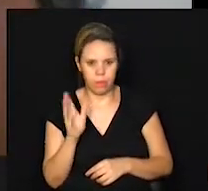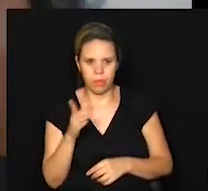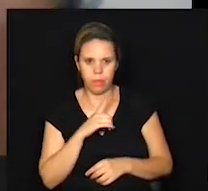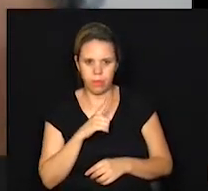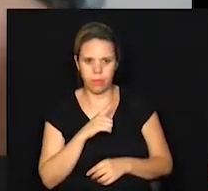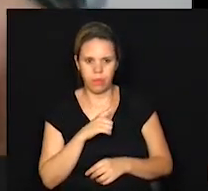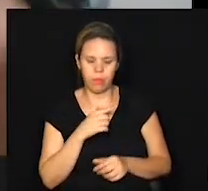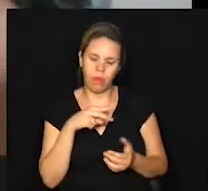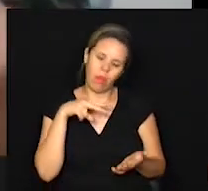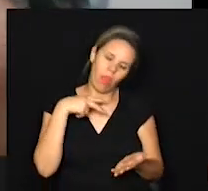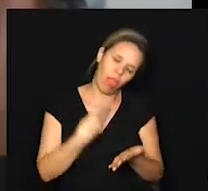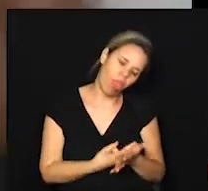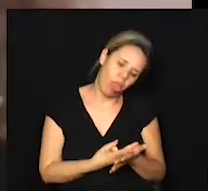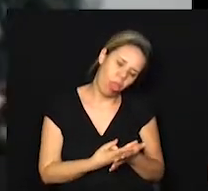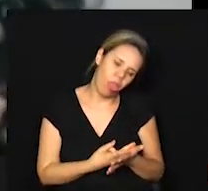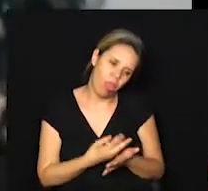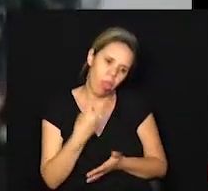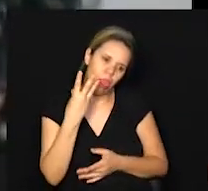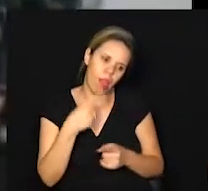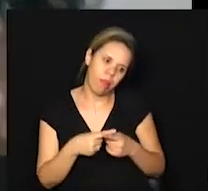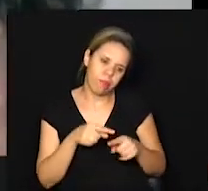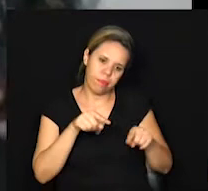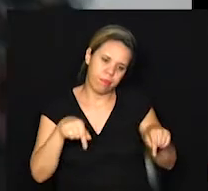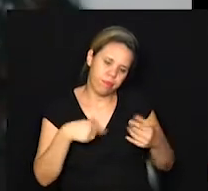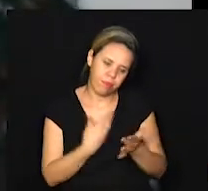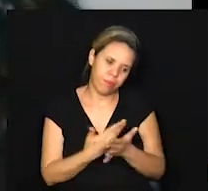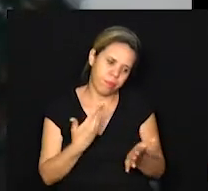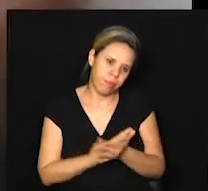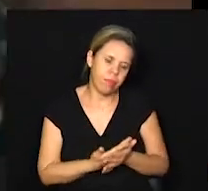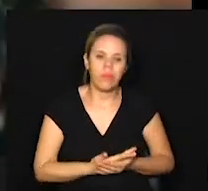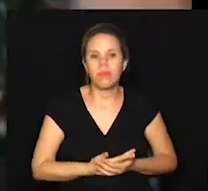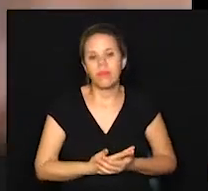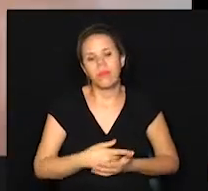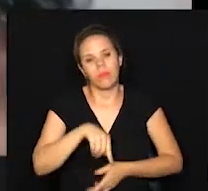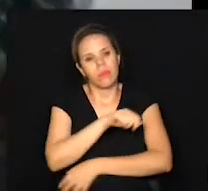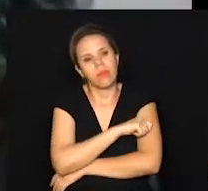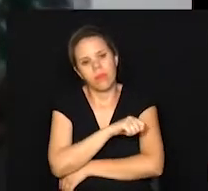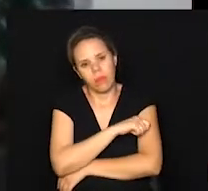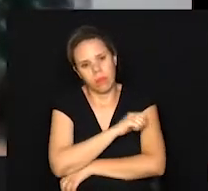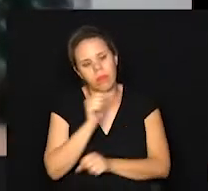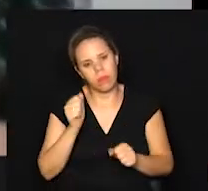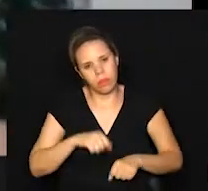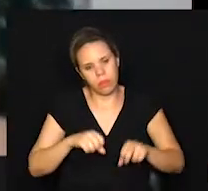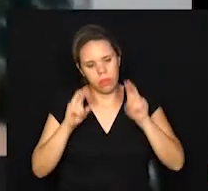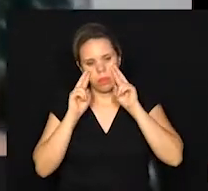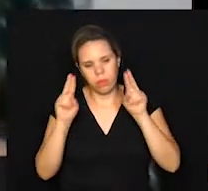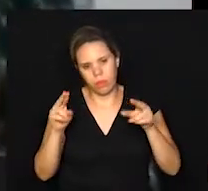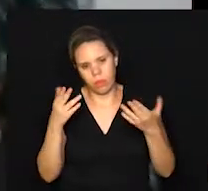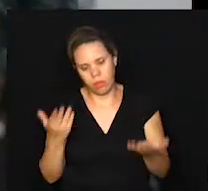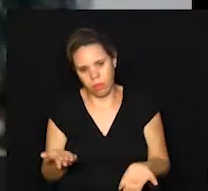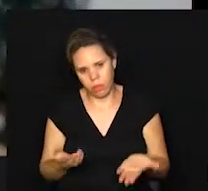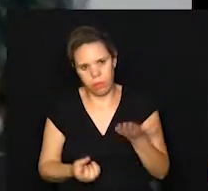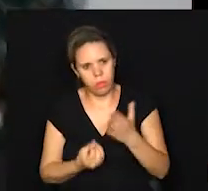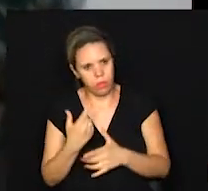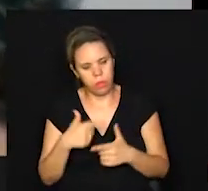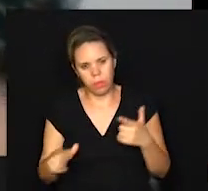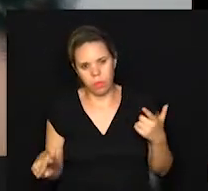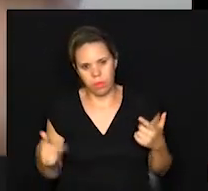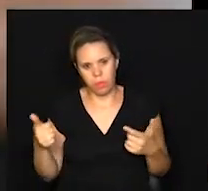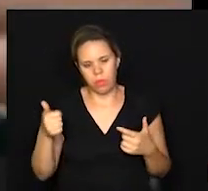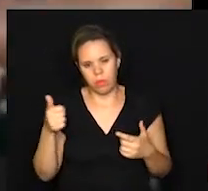desmaiado 3 vezes em sala de aula, né? Os alunos podem depor a respeito disso. Na primeira